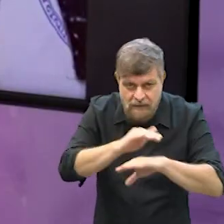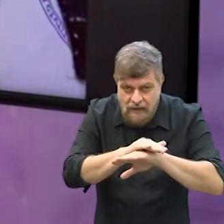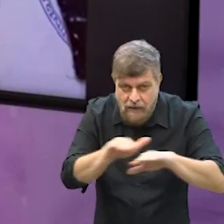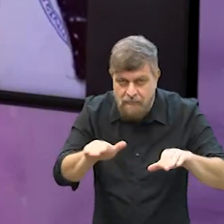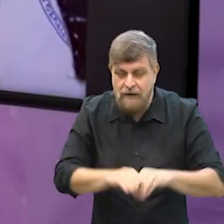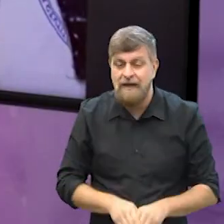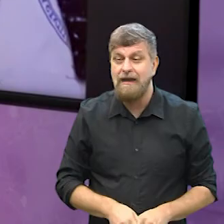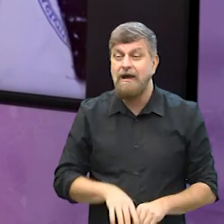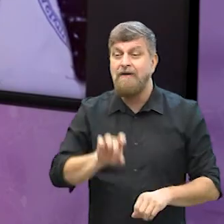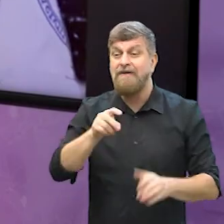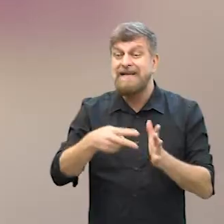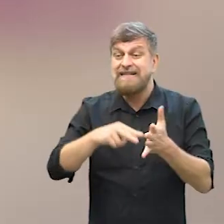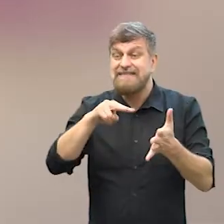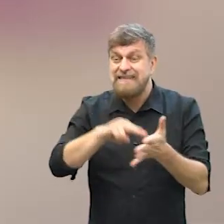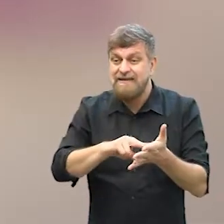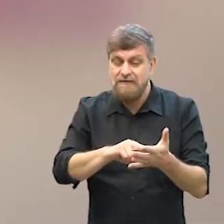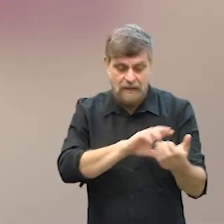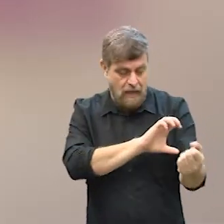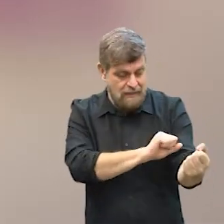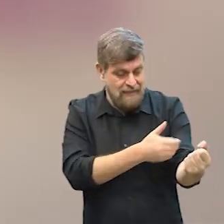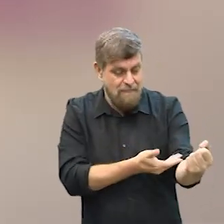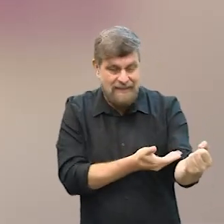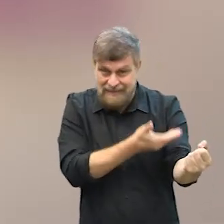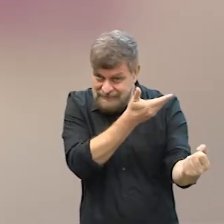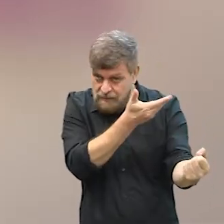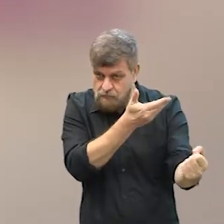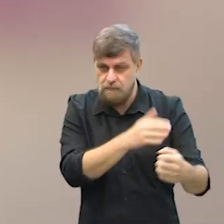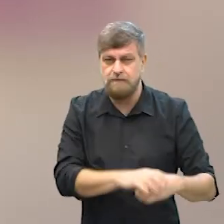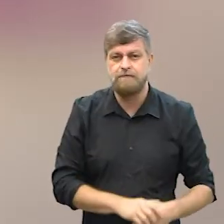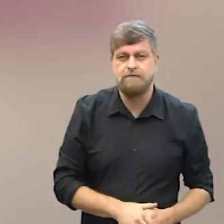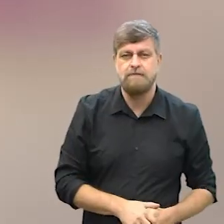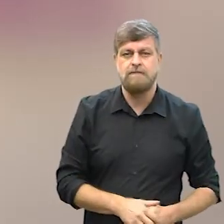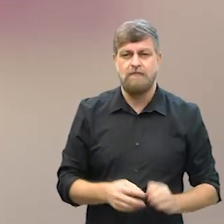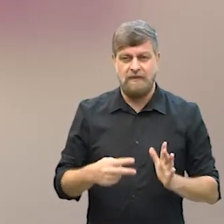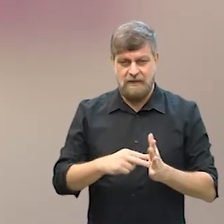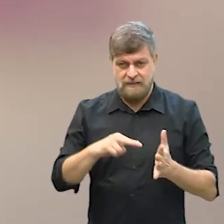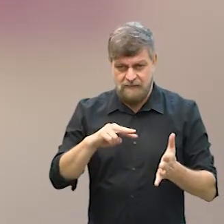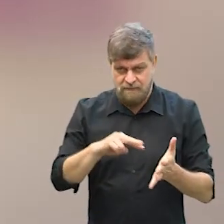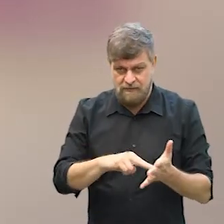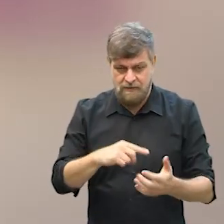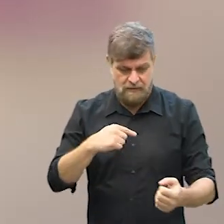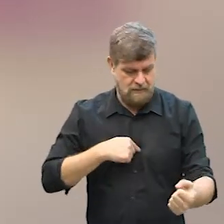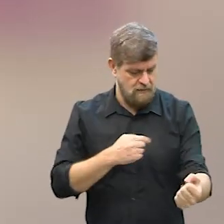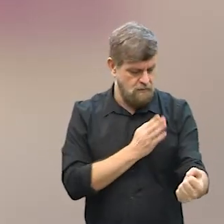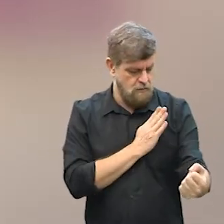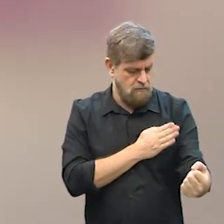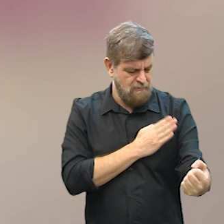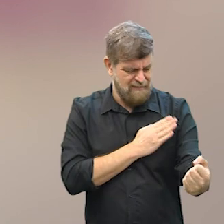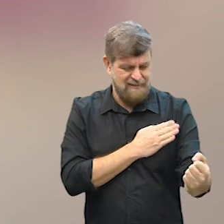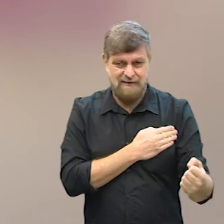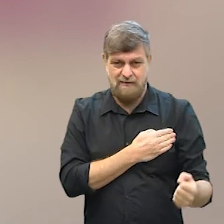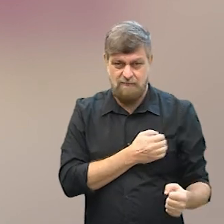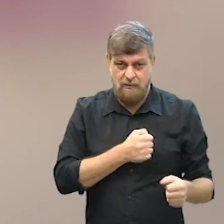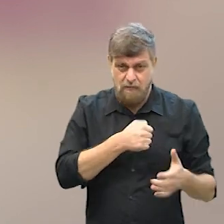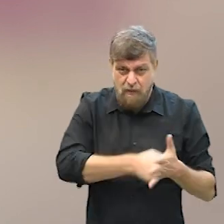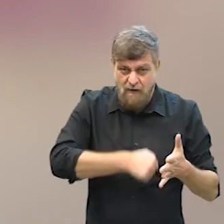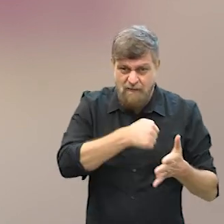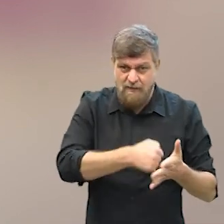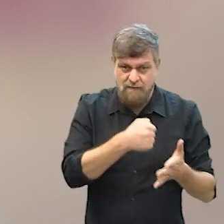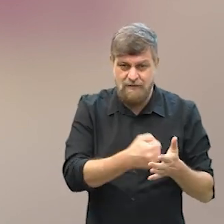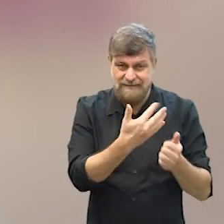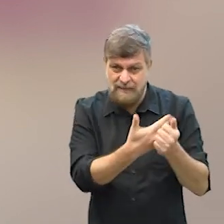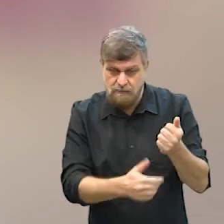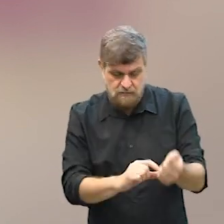O que é só a hipertensão? Hipertensão significa o aumento dos níveis habituais da pressão arterial, que pode